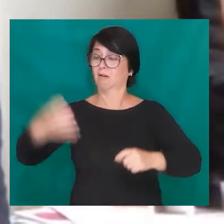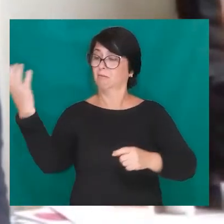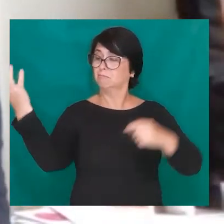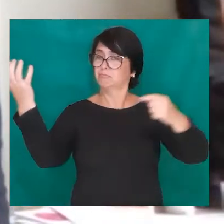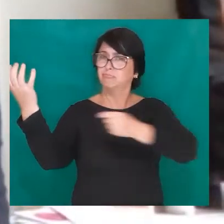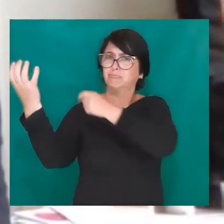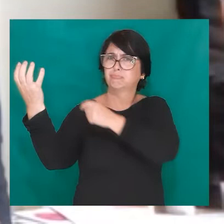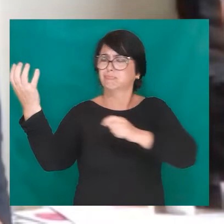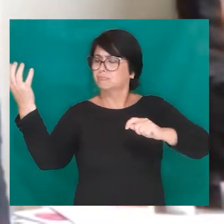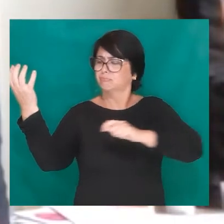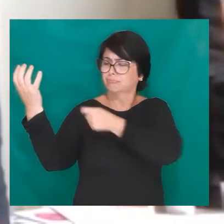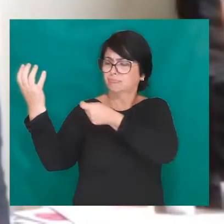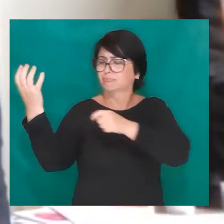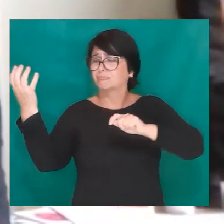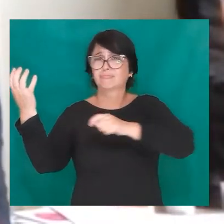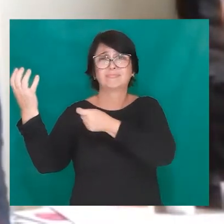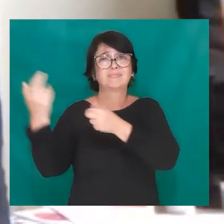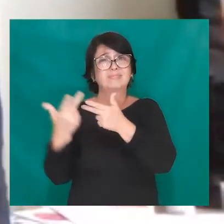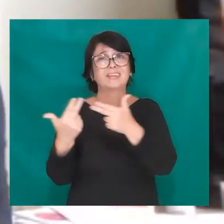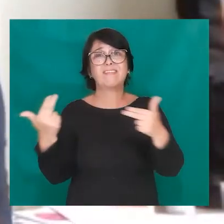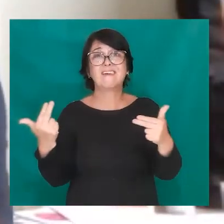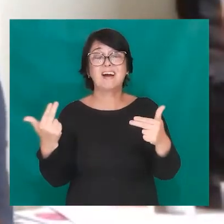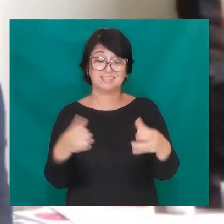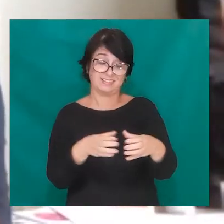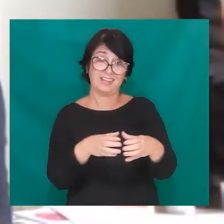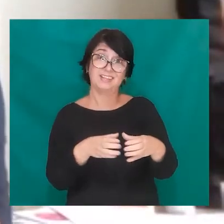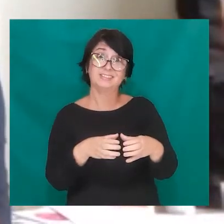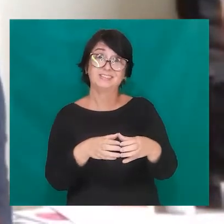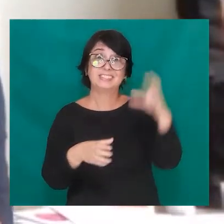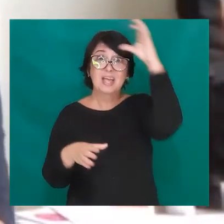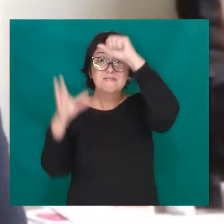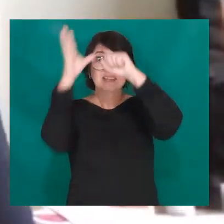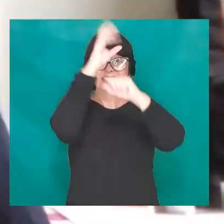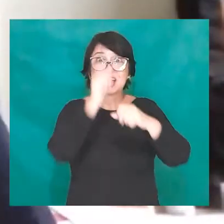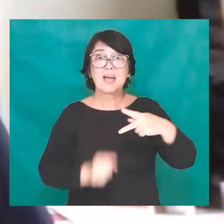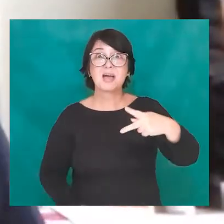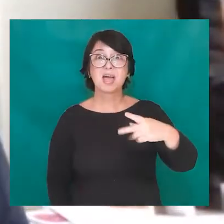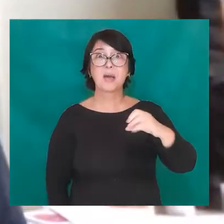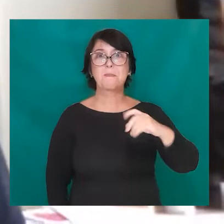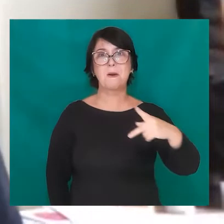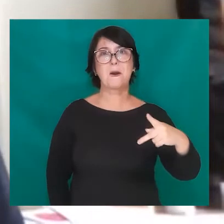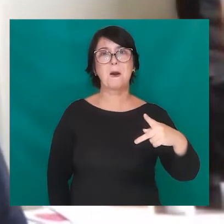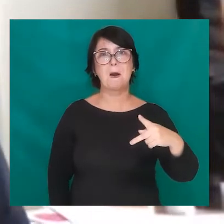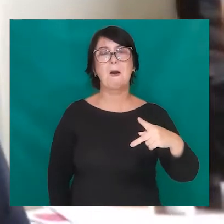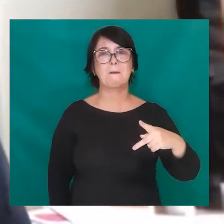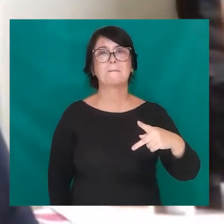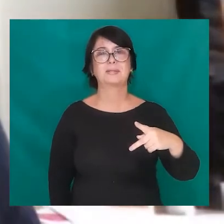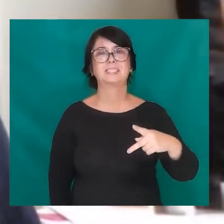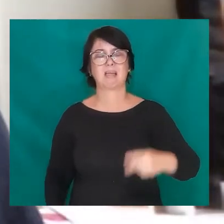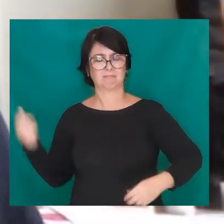também, tem várias, e tem a turma que quer realmente aprender música pop, assim, tocar as músicas